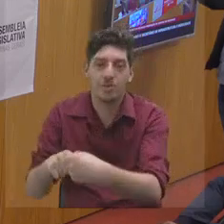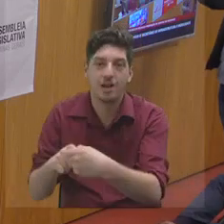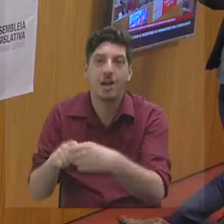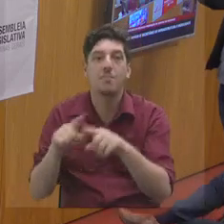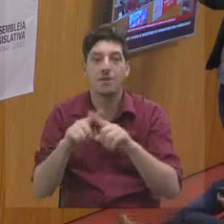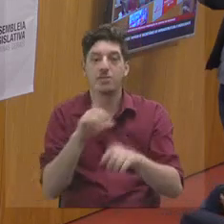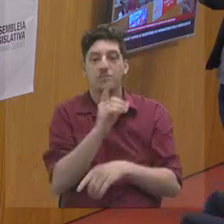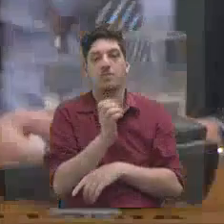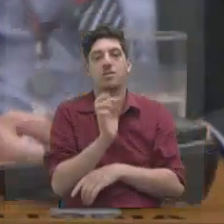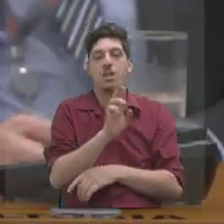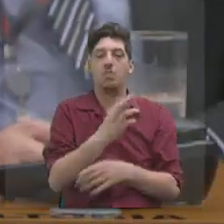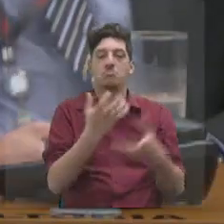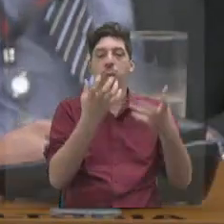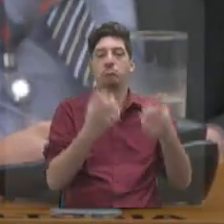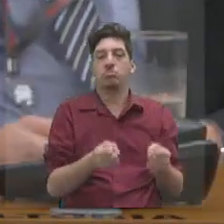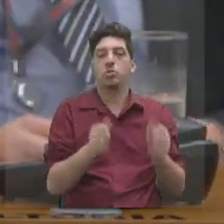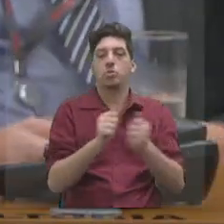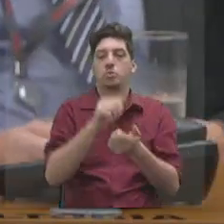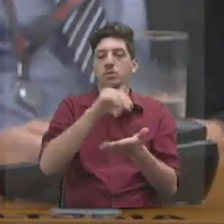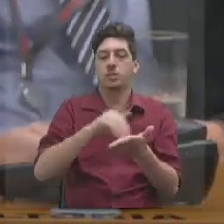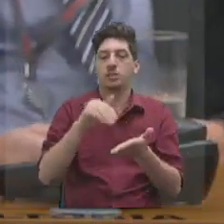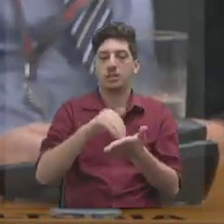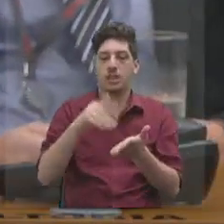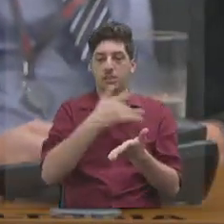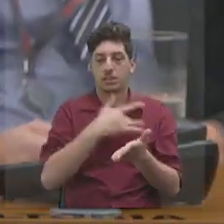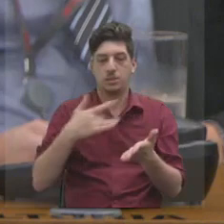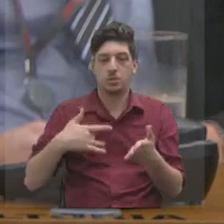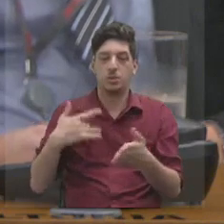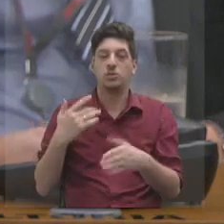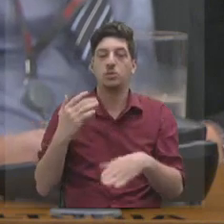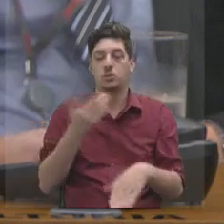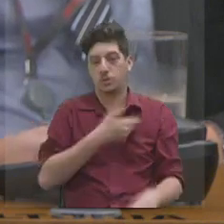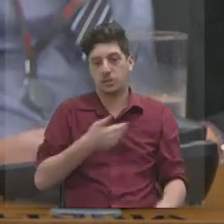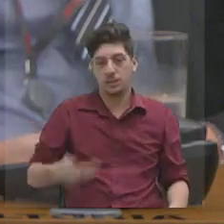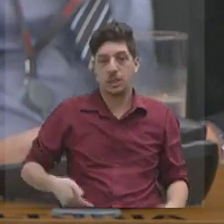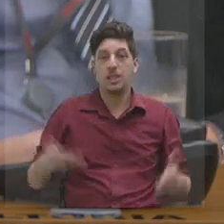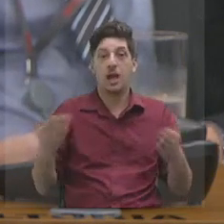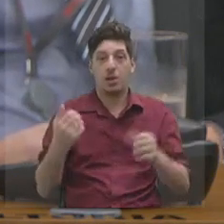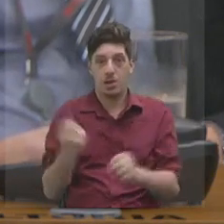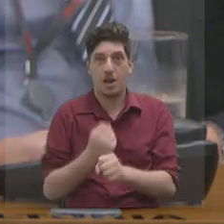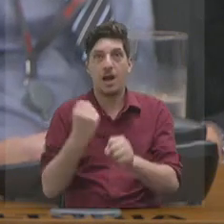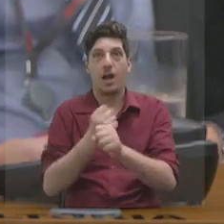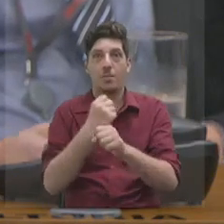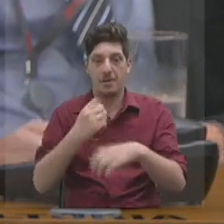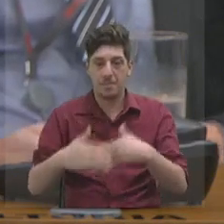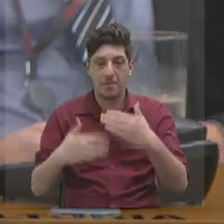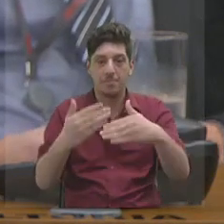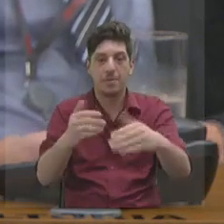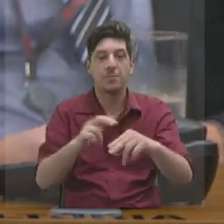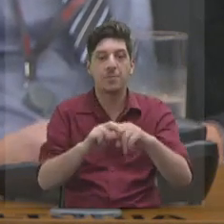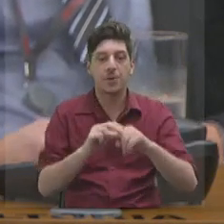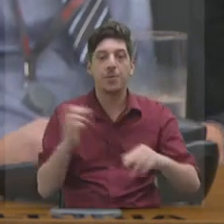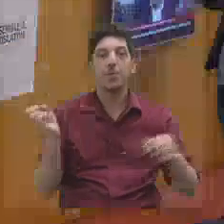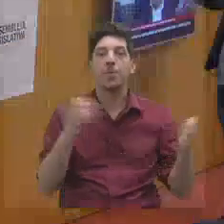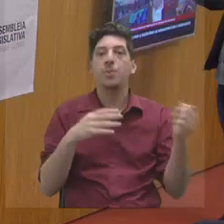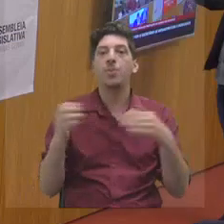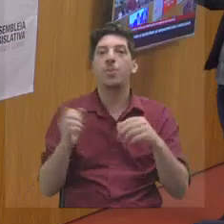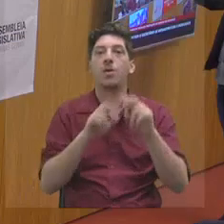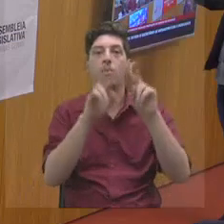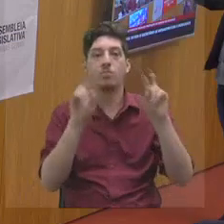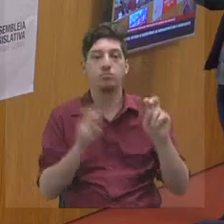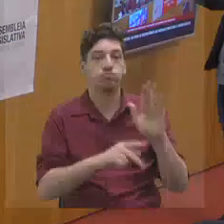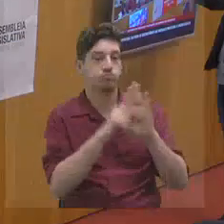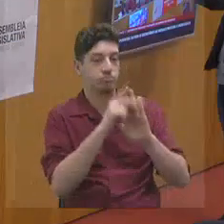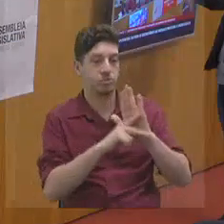à Secretaria de Saúde do Estado e agora né a obra já vem acontecendo através de novos projetos que vem sendo realizados então